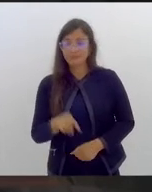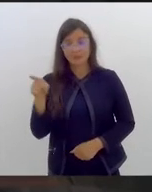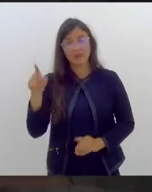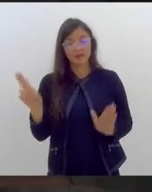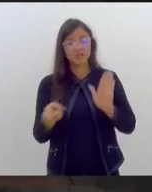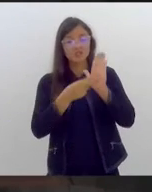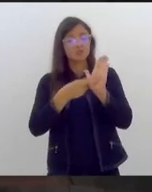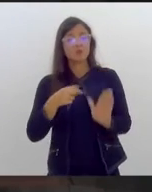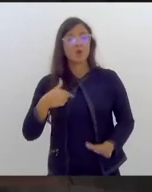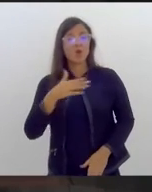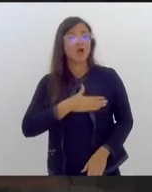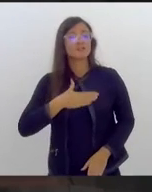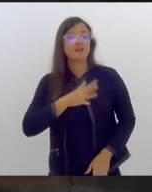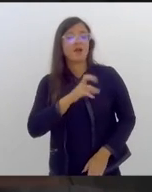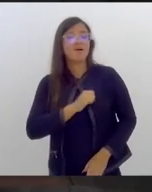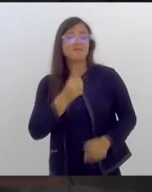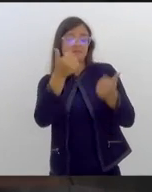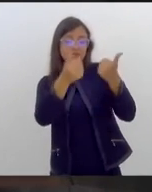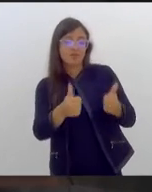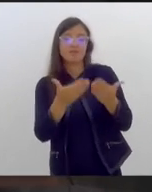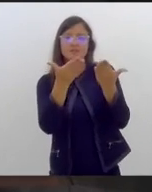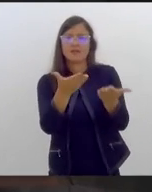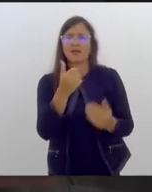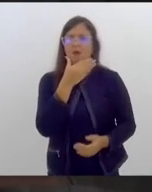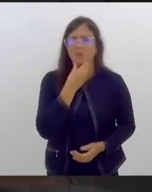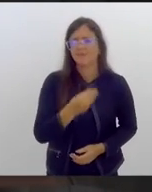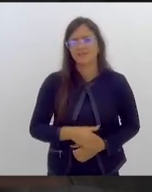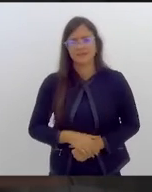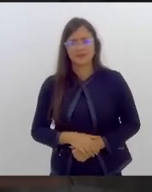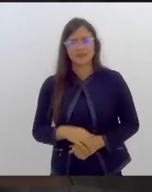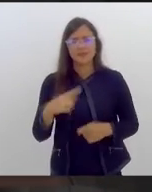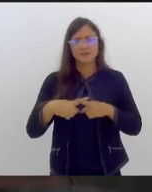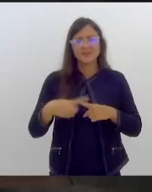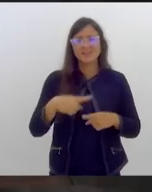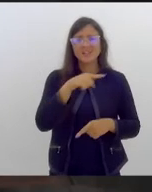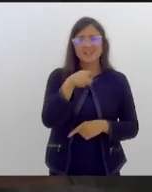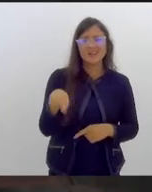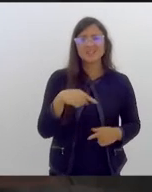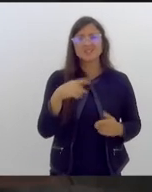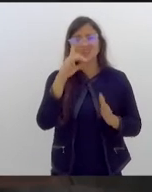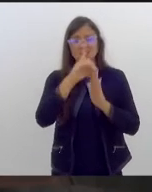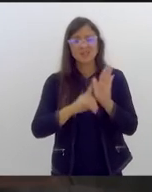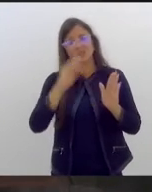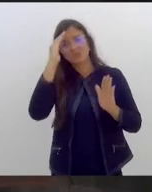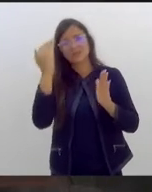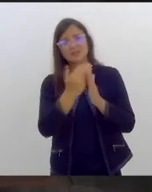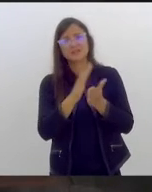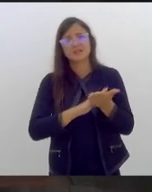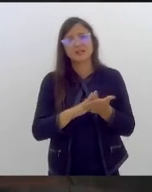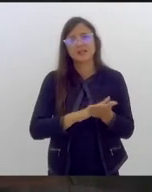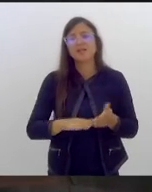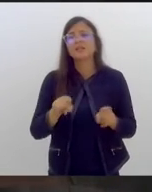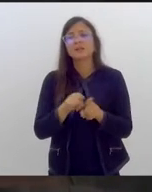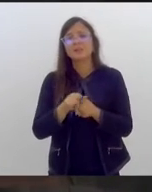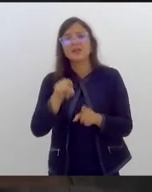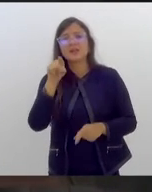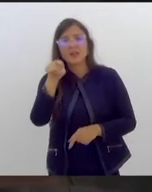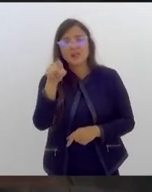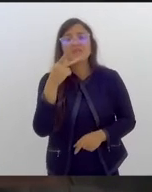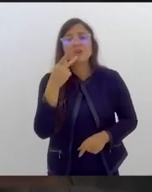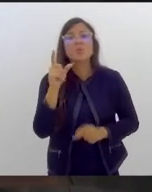apreço por esses processos de violação de direitos do Brasil bolsonaro chegou a dizer que a ditadura matou pouco